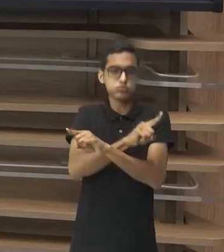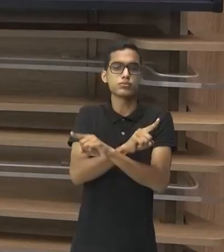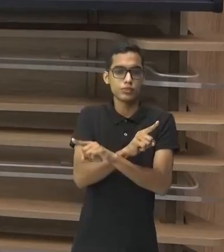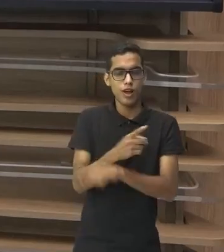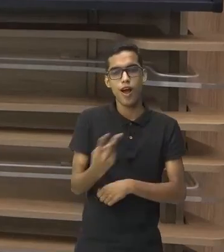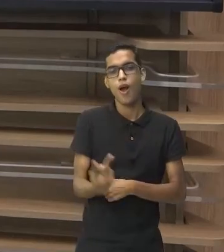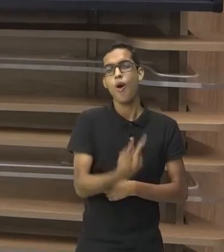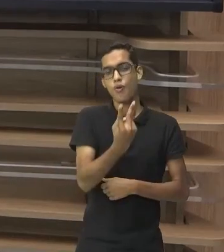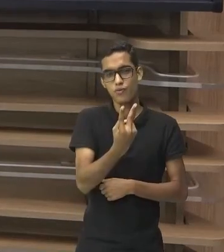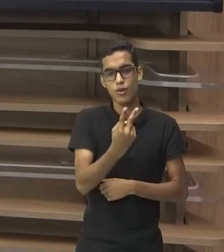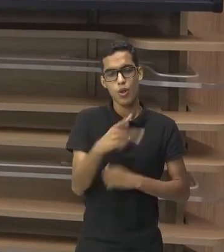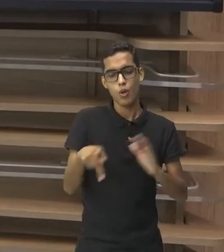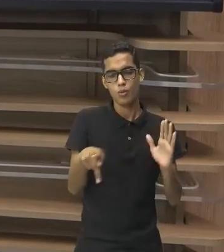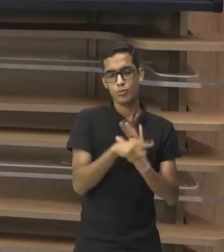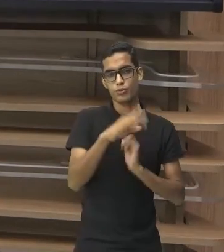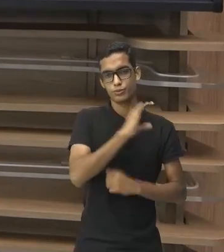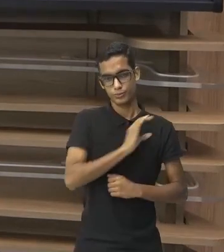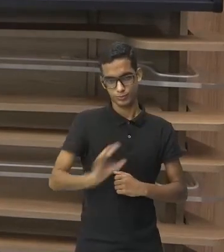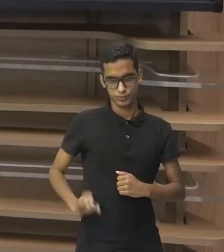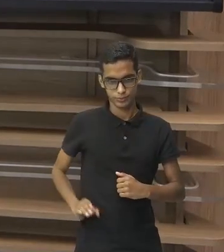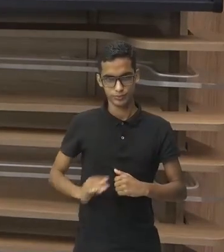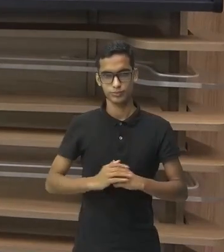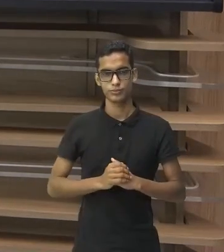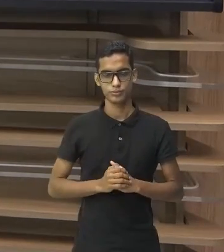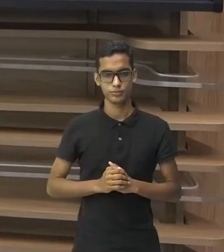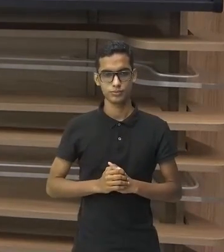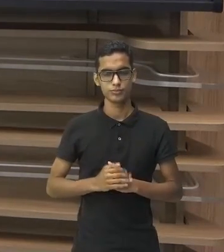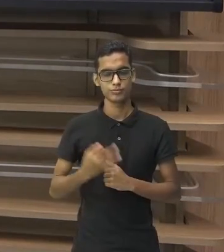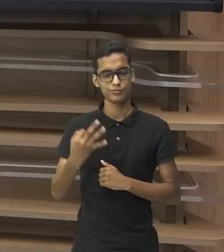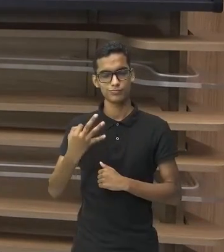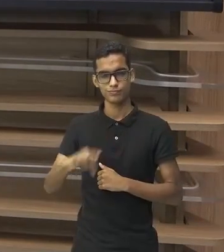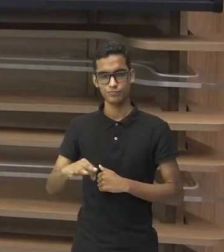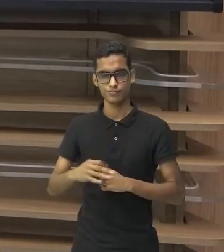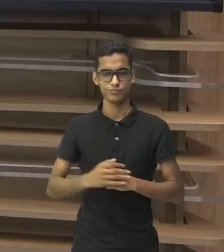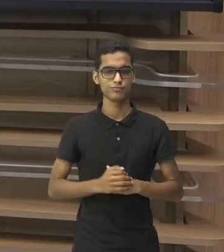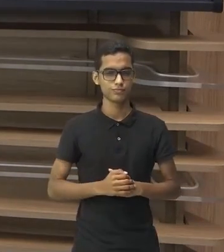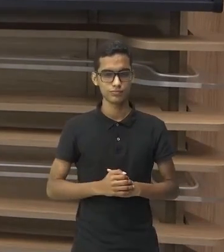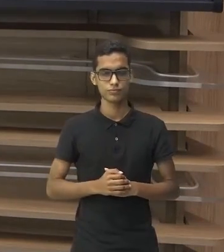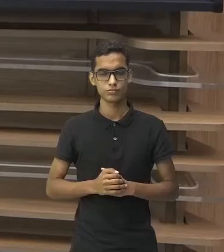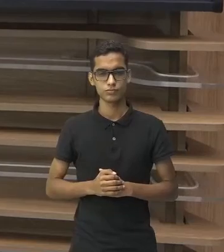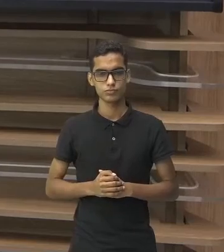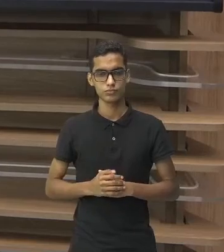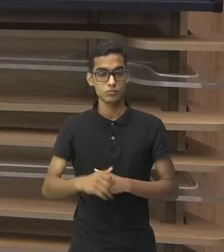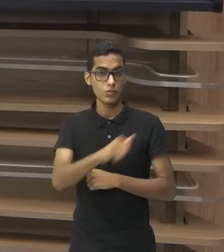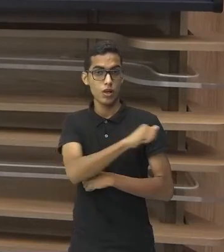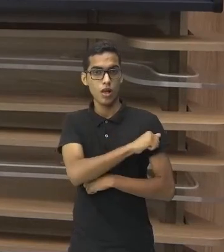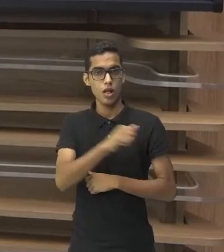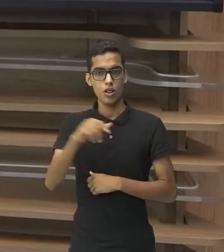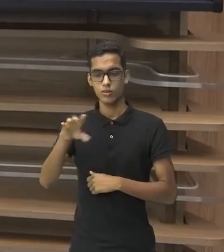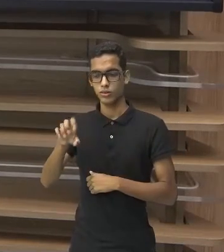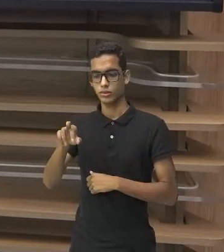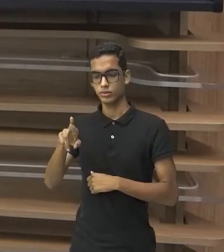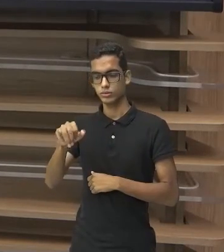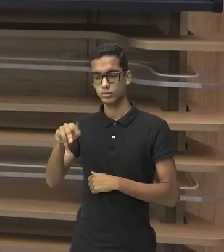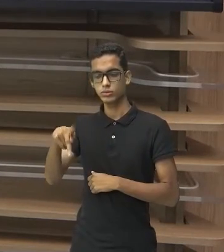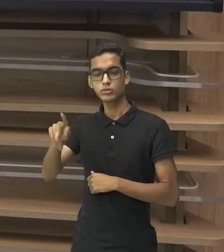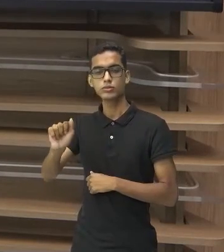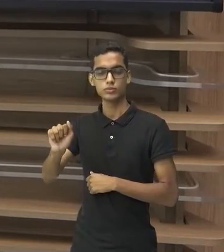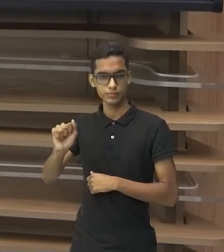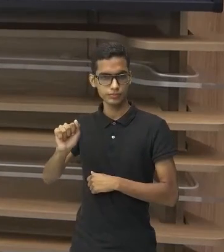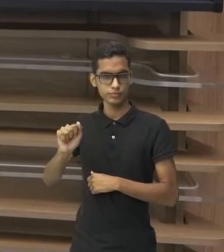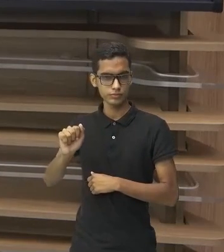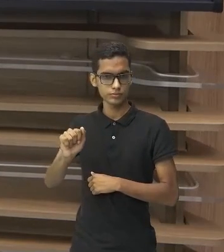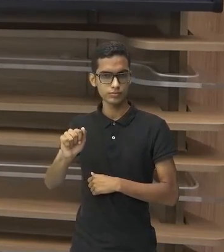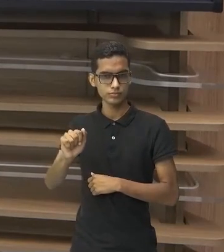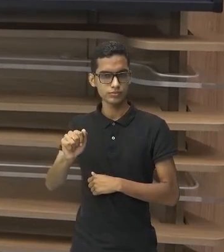do cristianismo. É isso mesmo, Kennedy. A Érica também enviou uma resposta para a gente aqui. Diz que, entre